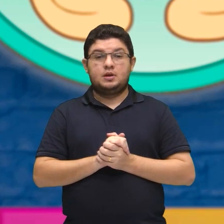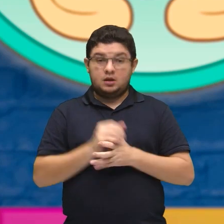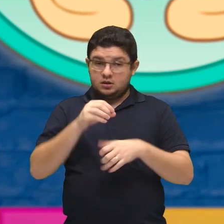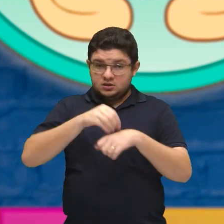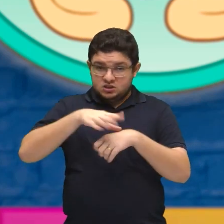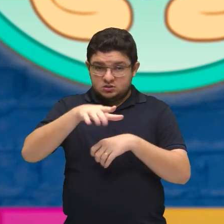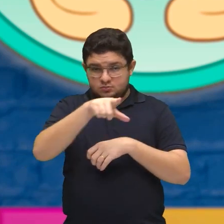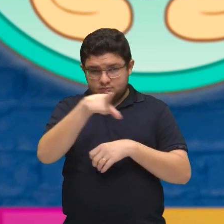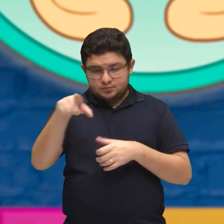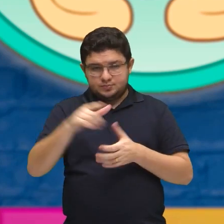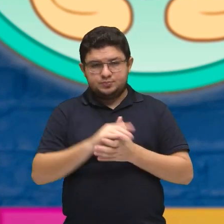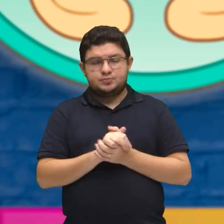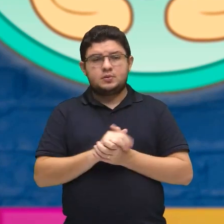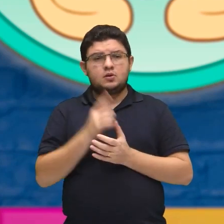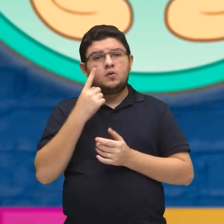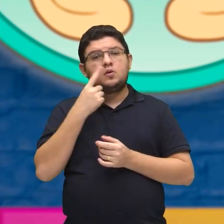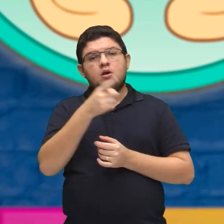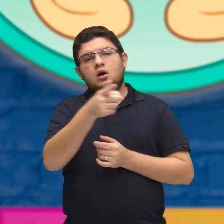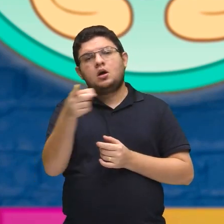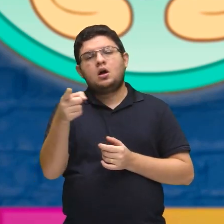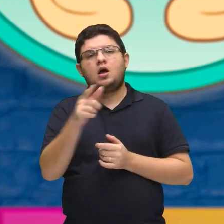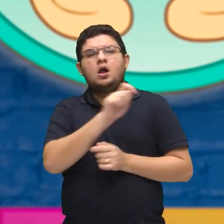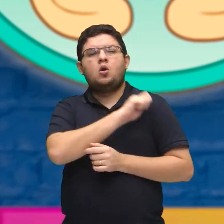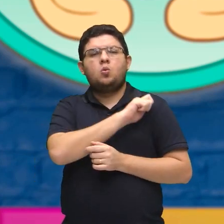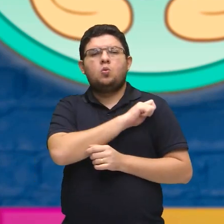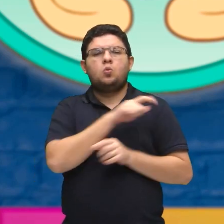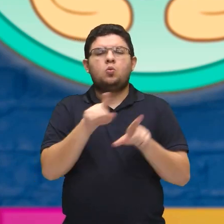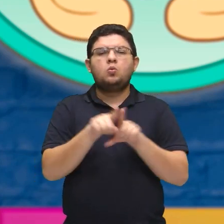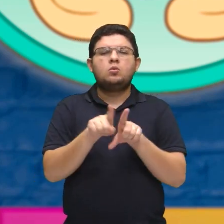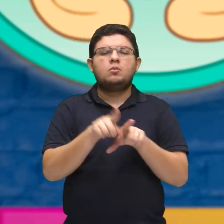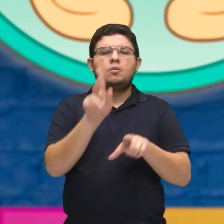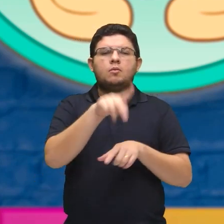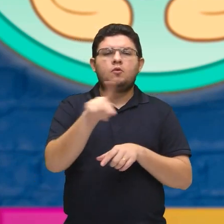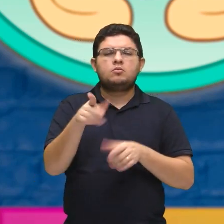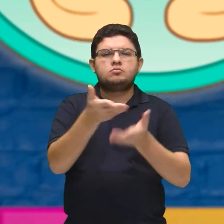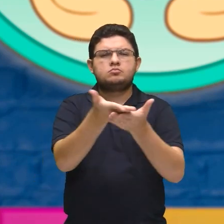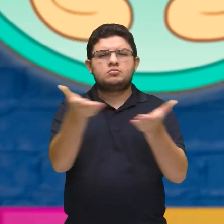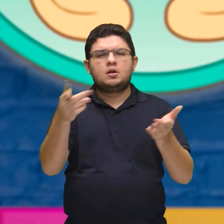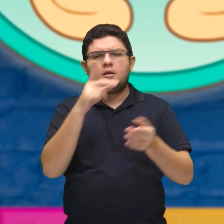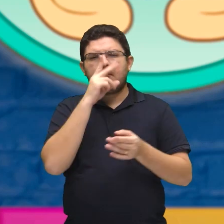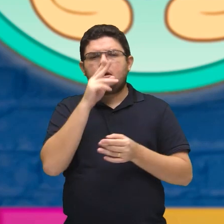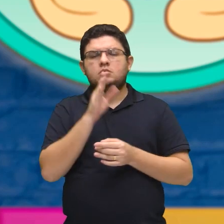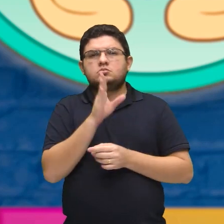meu querido aluno, eu estou achando vocês muito quietinhos hoje.